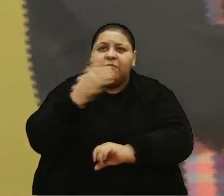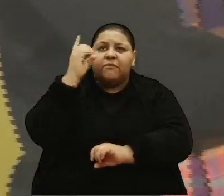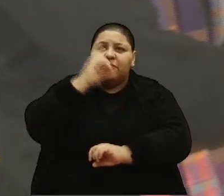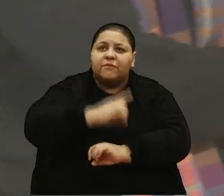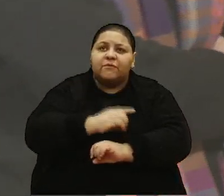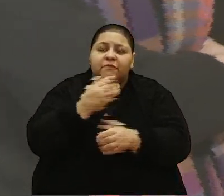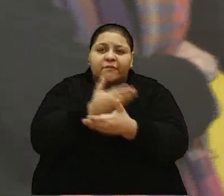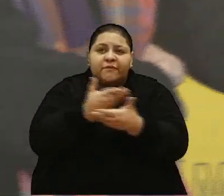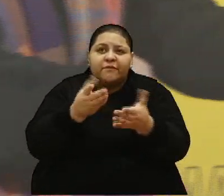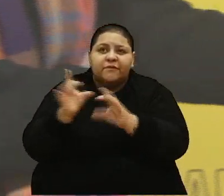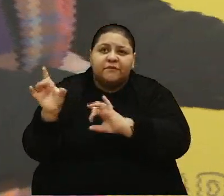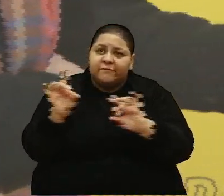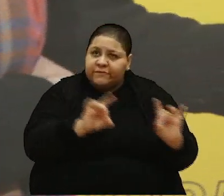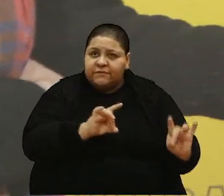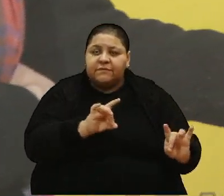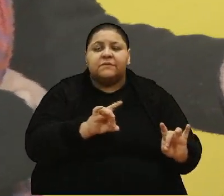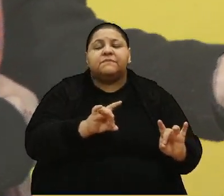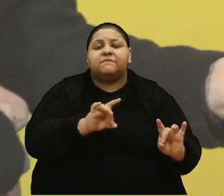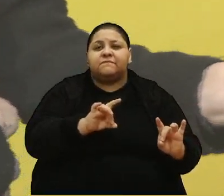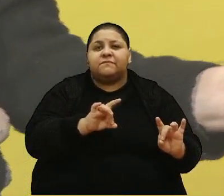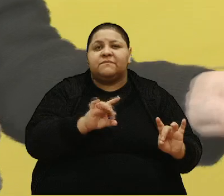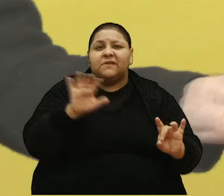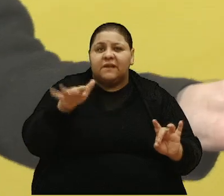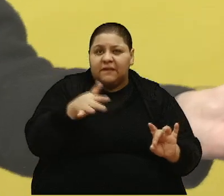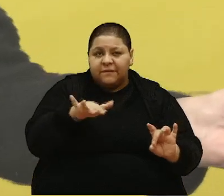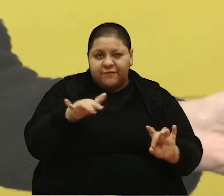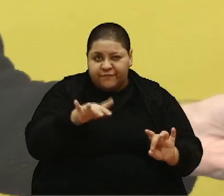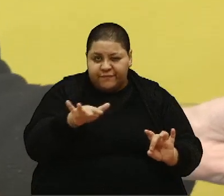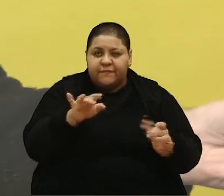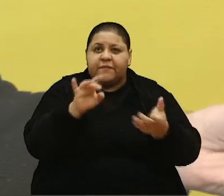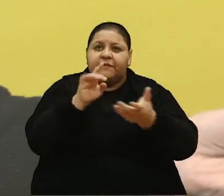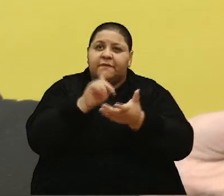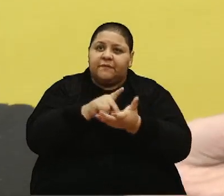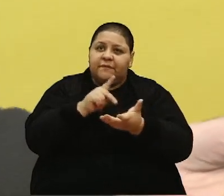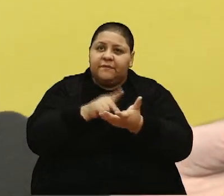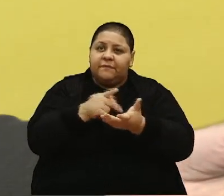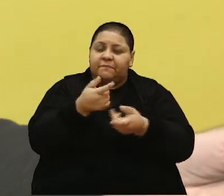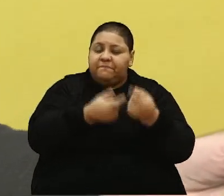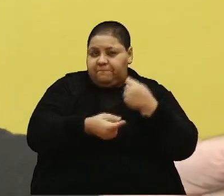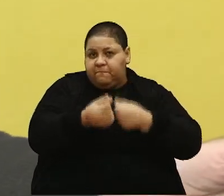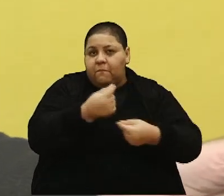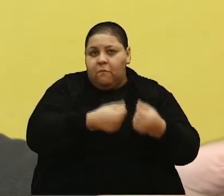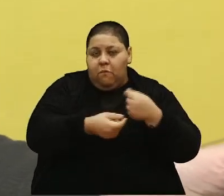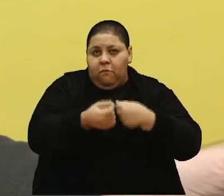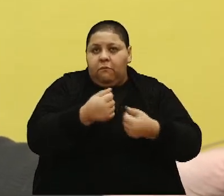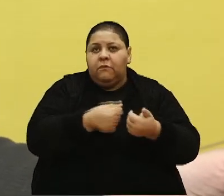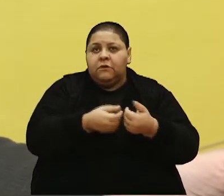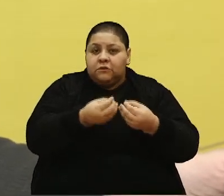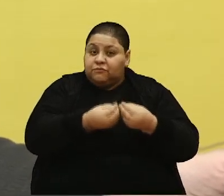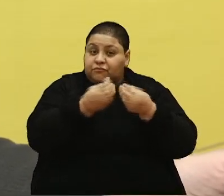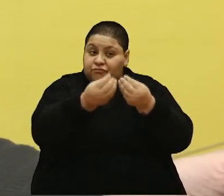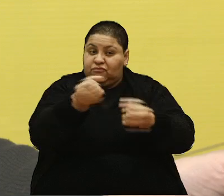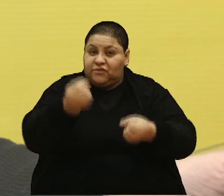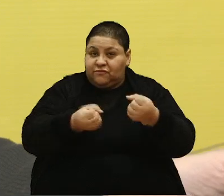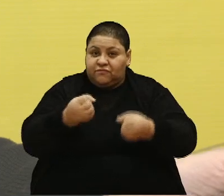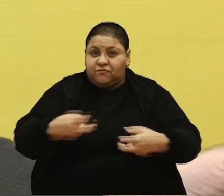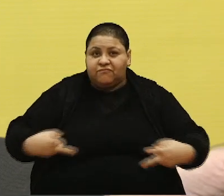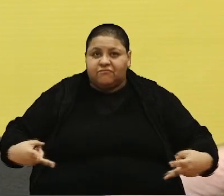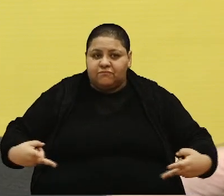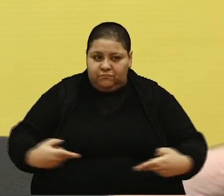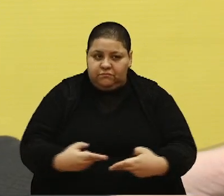Bom dia a todos que estão nos assistindo. É mais ou menos isso. Na verdade, essa negociação da cedência do